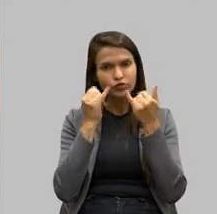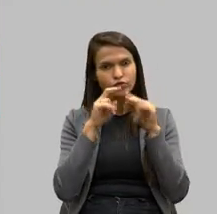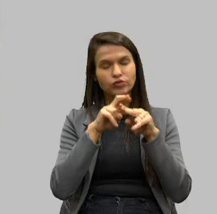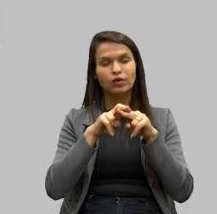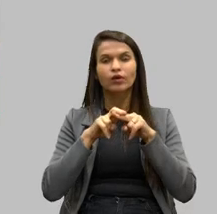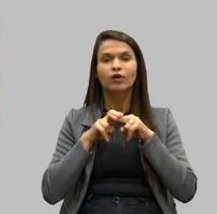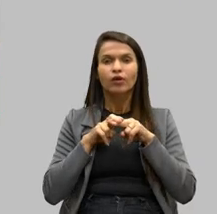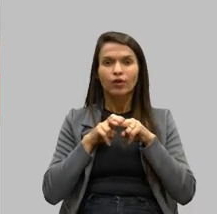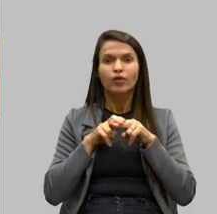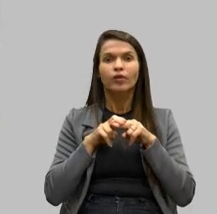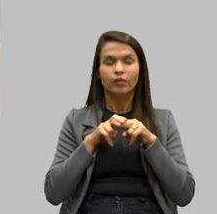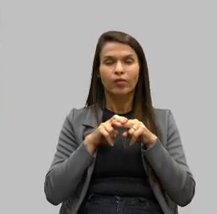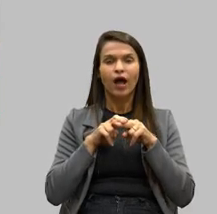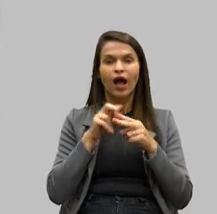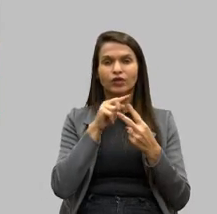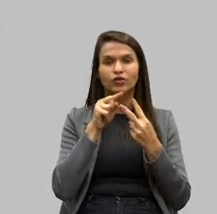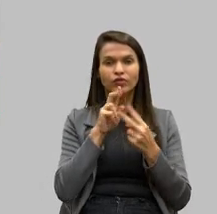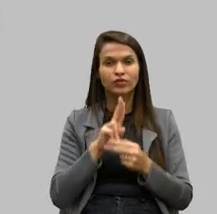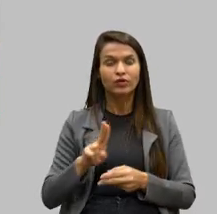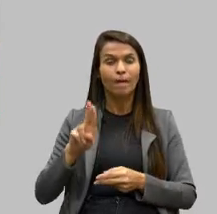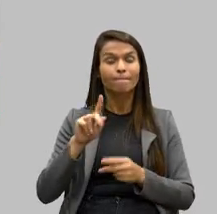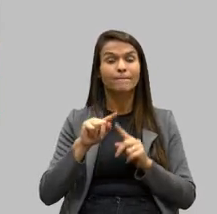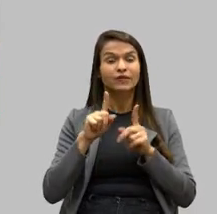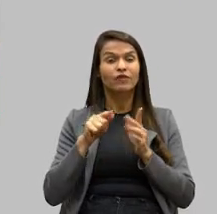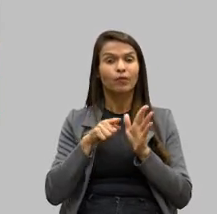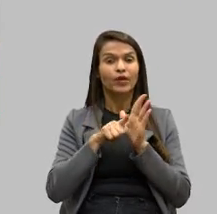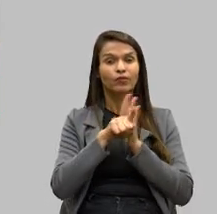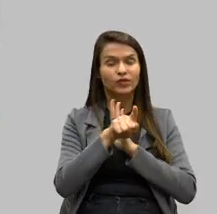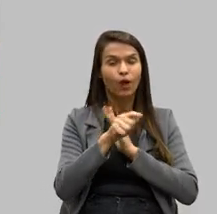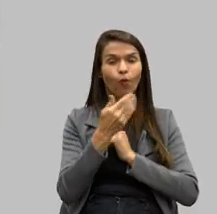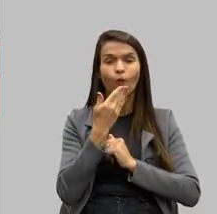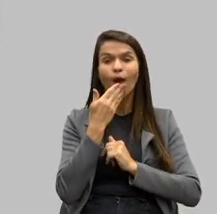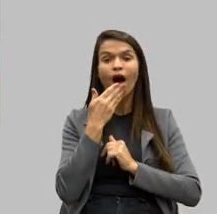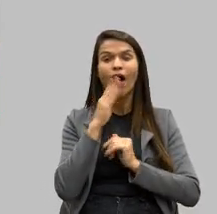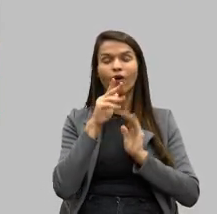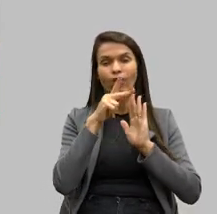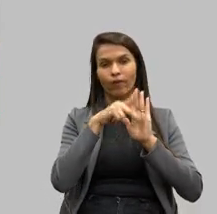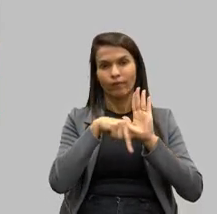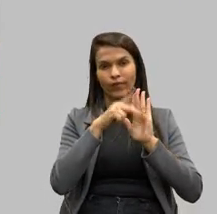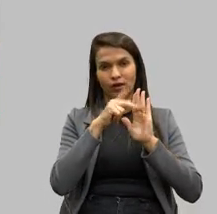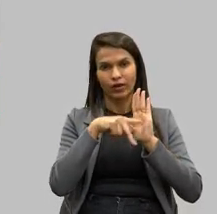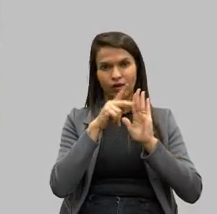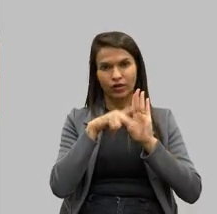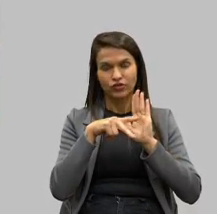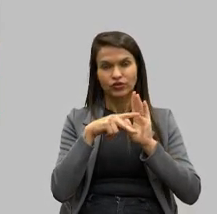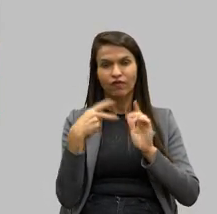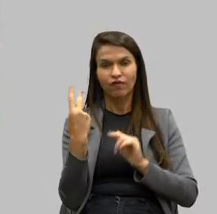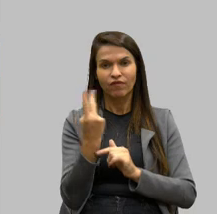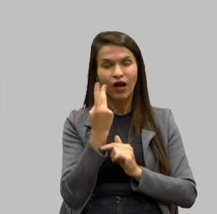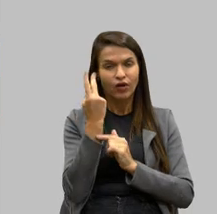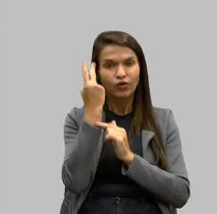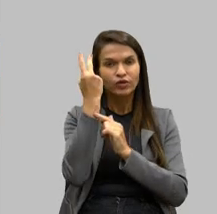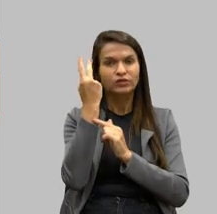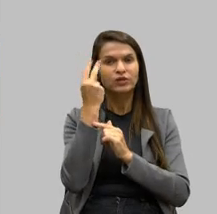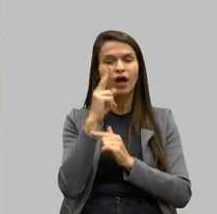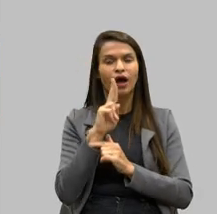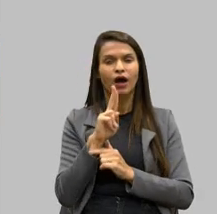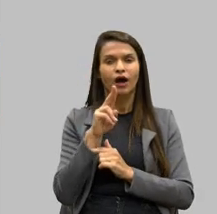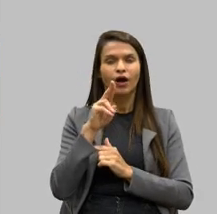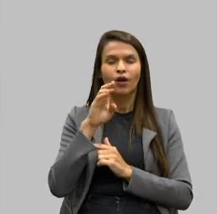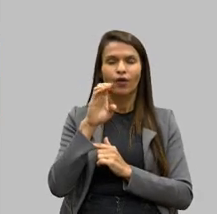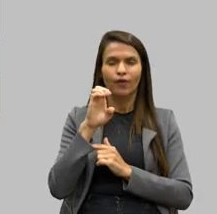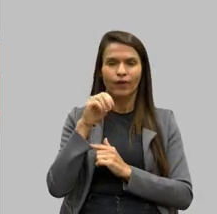as duas universidades, mas eu vou perguntar. Qual é o plano de valorização da UENG e da